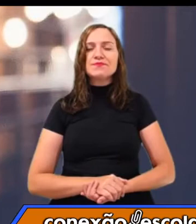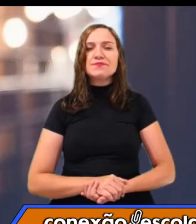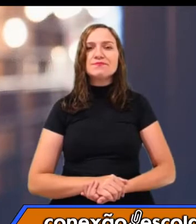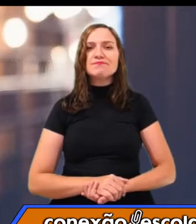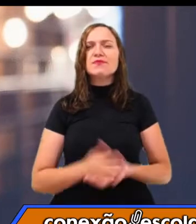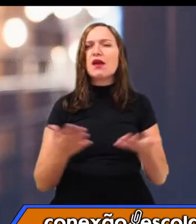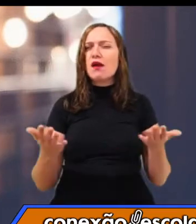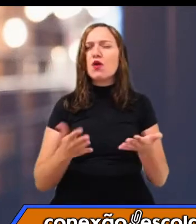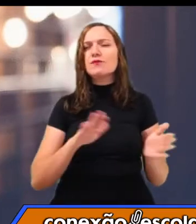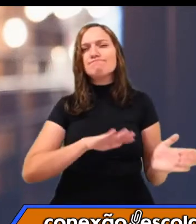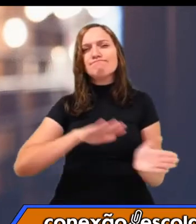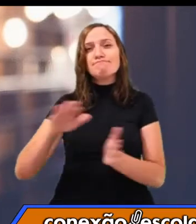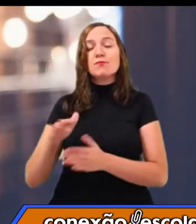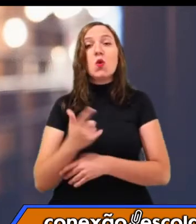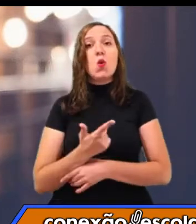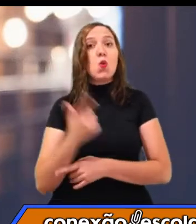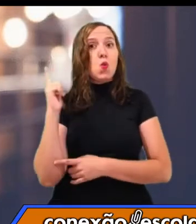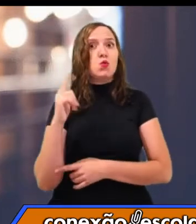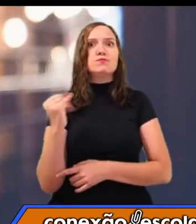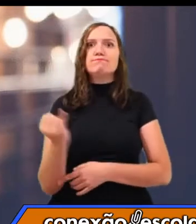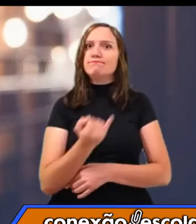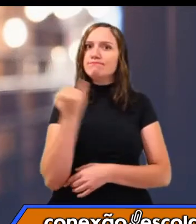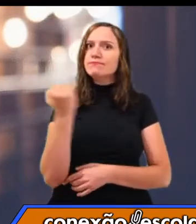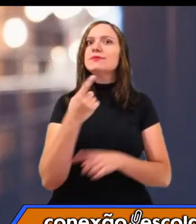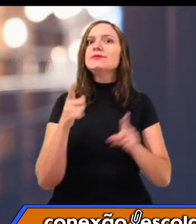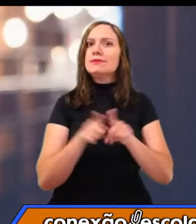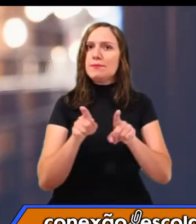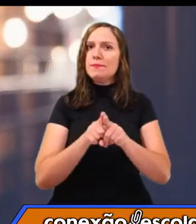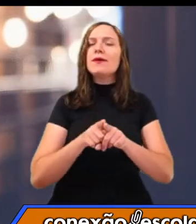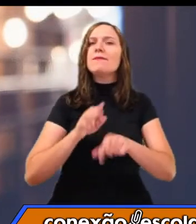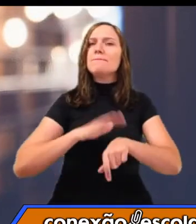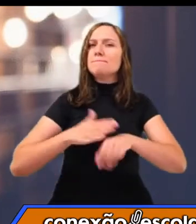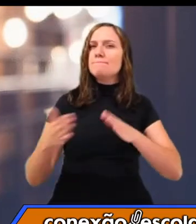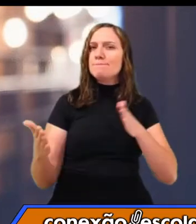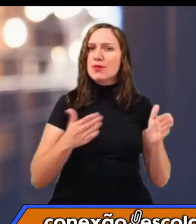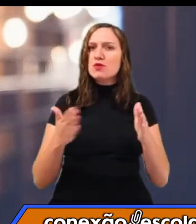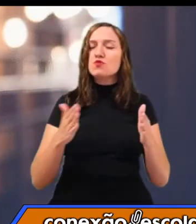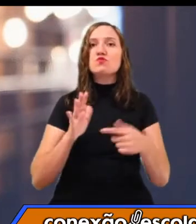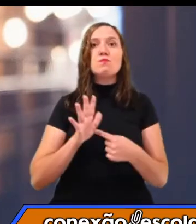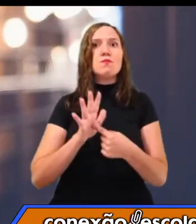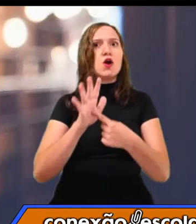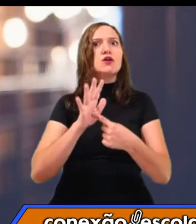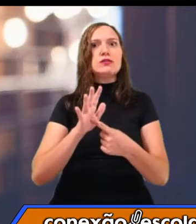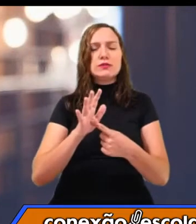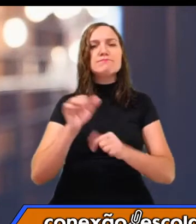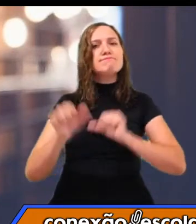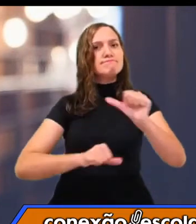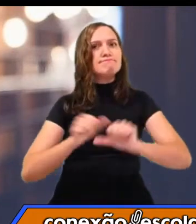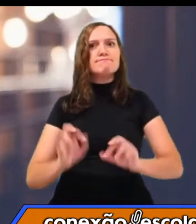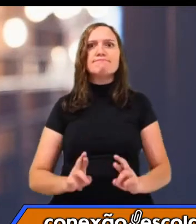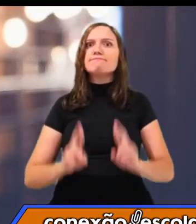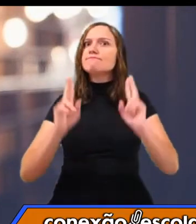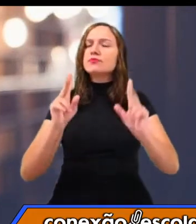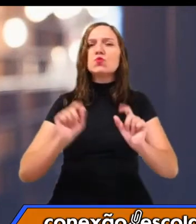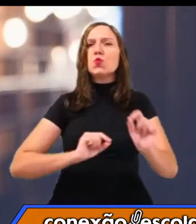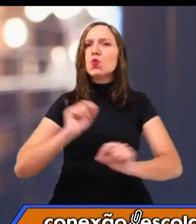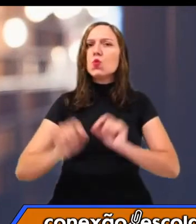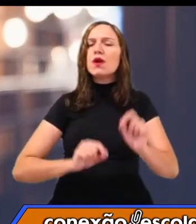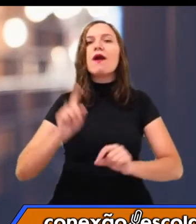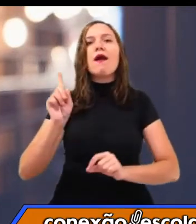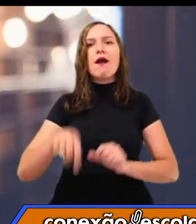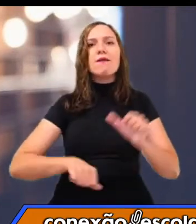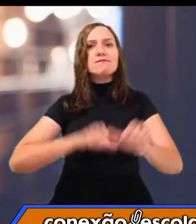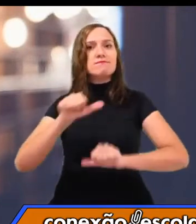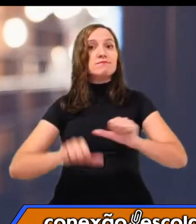Passando agora para um outro acontecimento importante desse período que representou uma grande mudança, né? A chamada